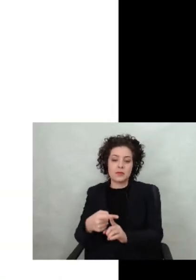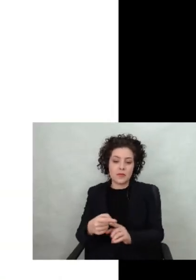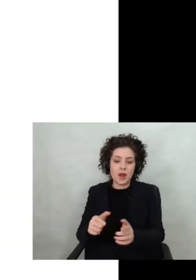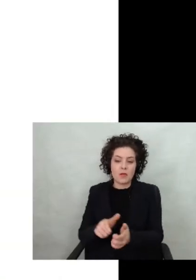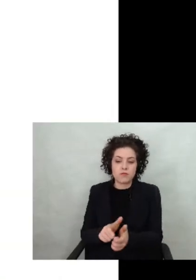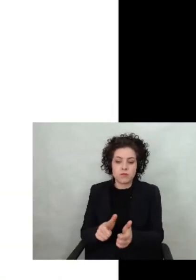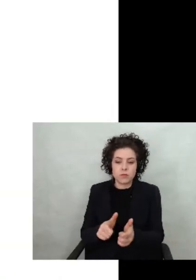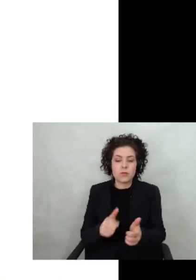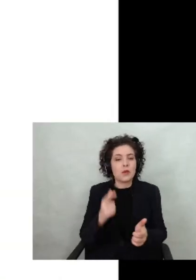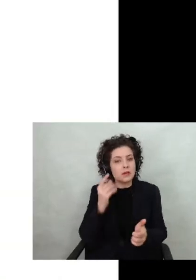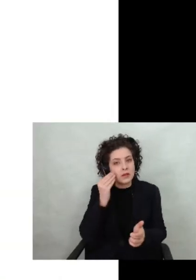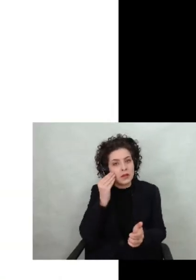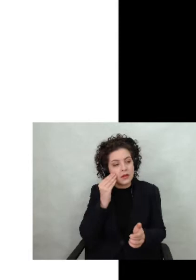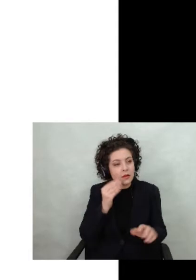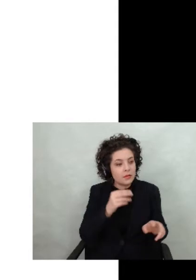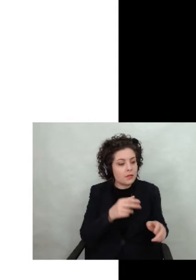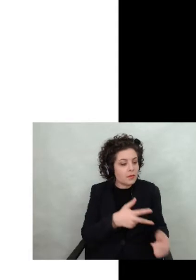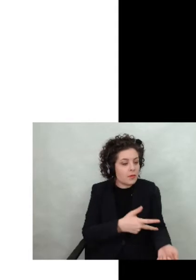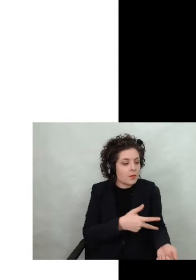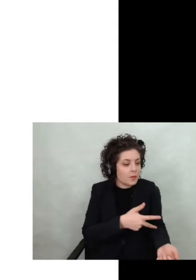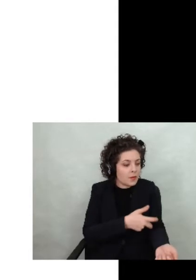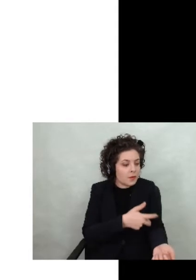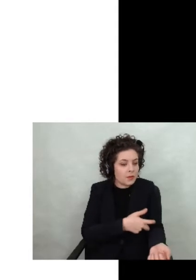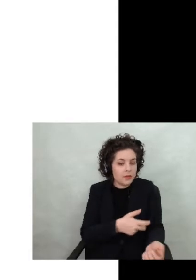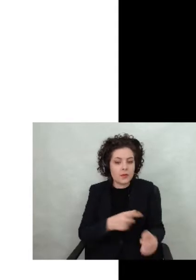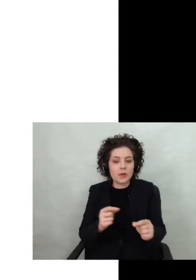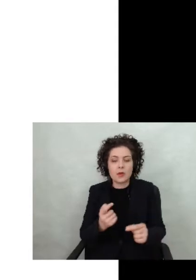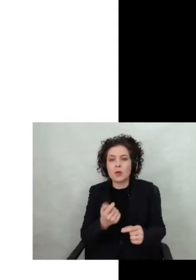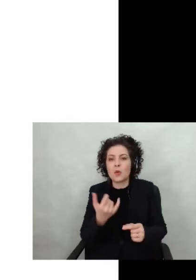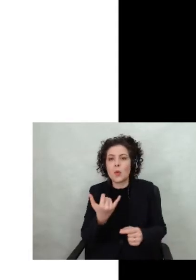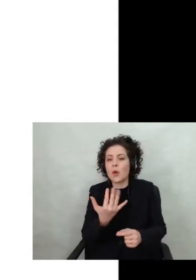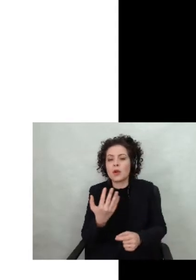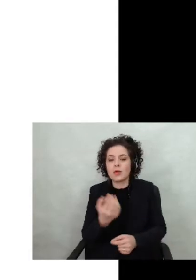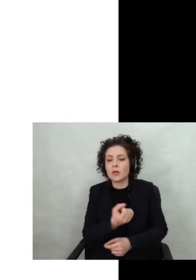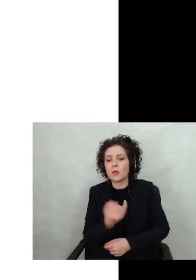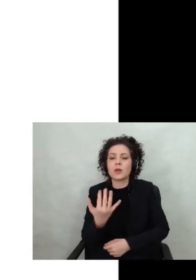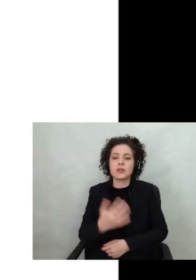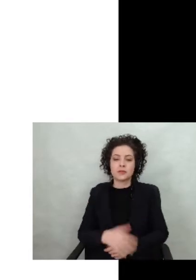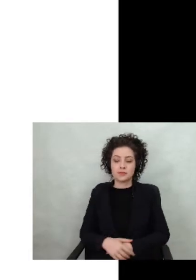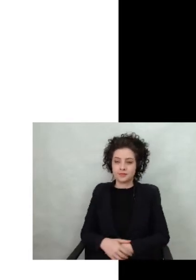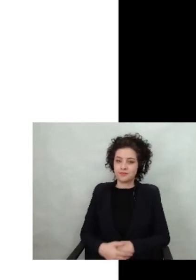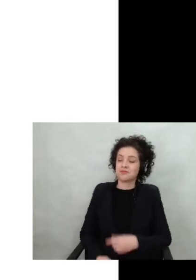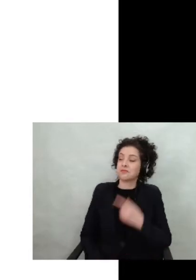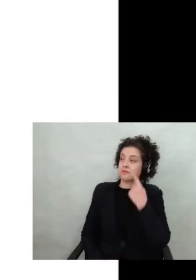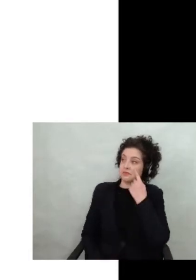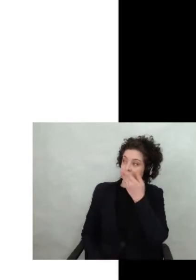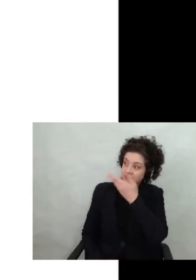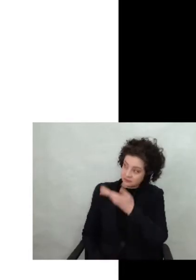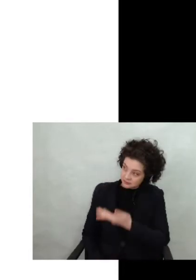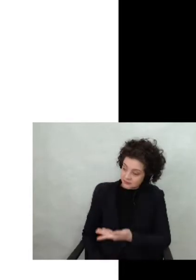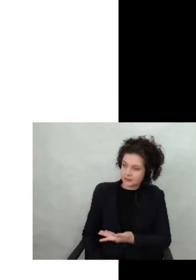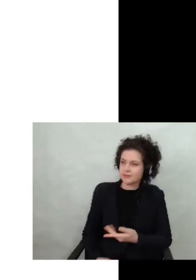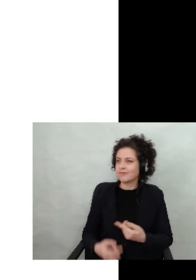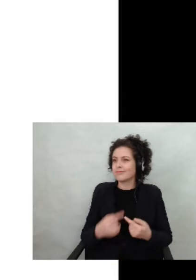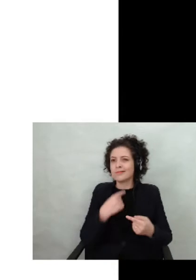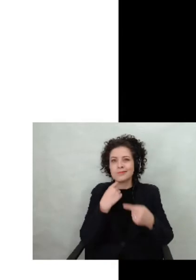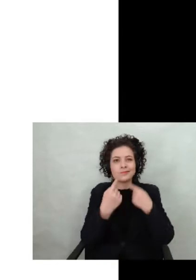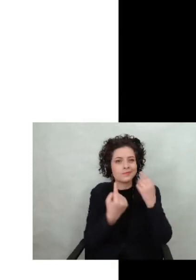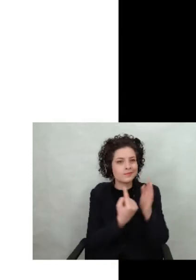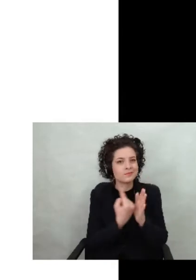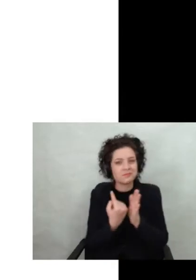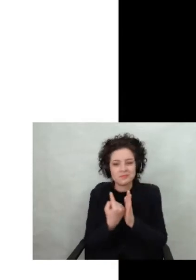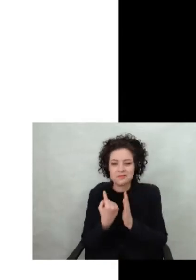E quanto a gente deve usar de plasma para esses pacientes? Essa é uma pergunta entre tantas outras para essa doença que não